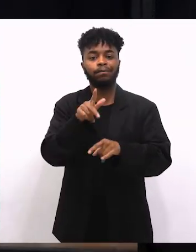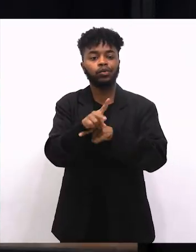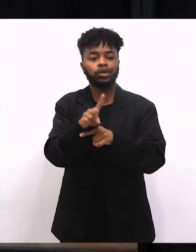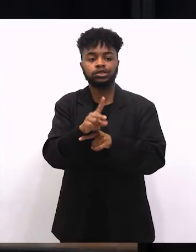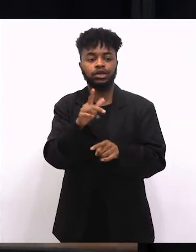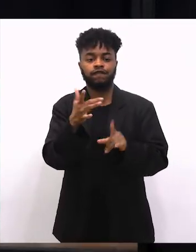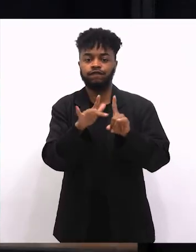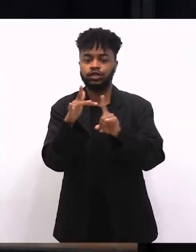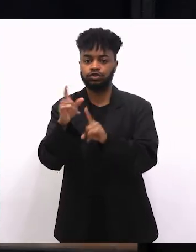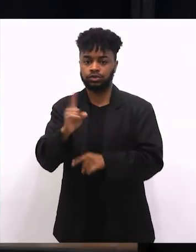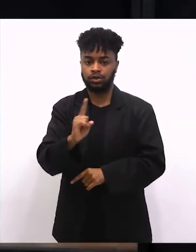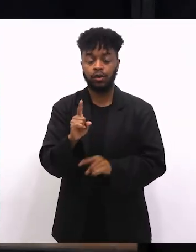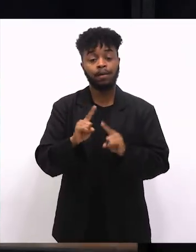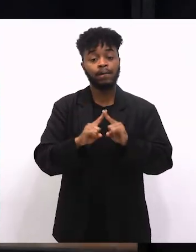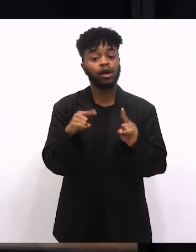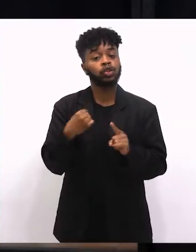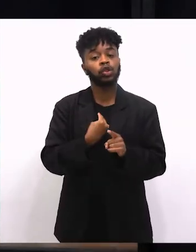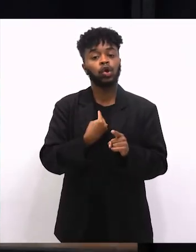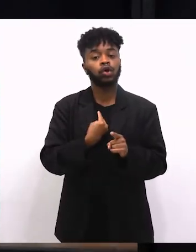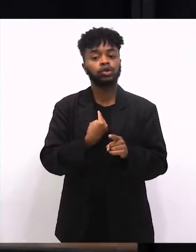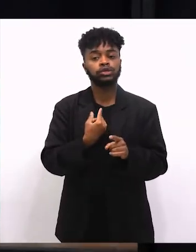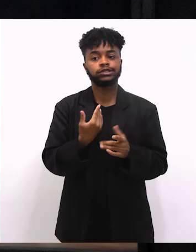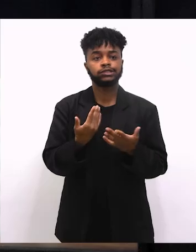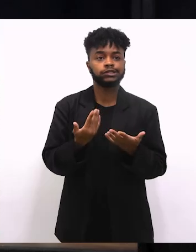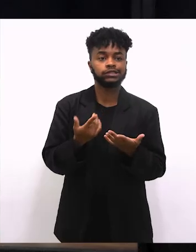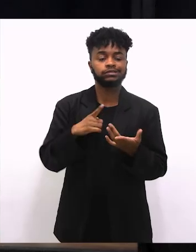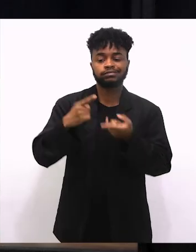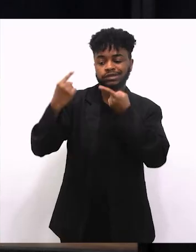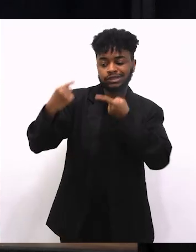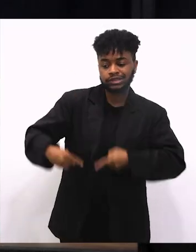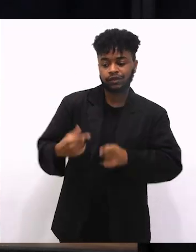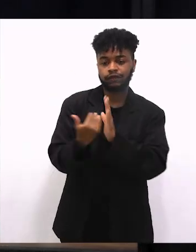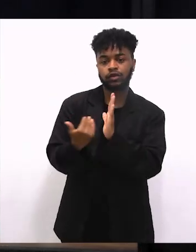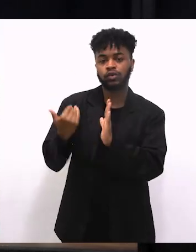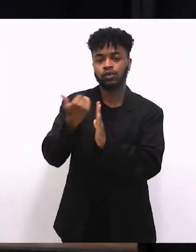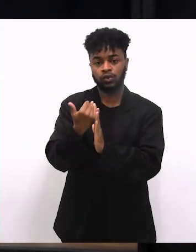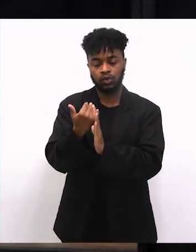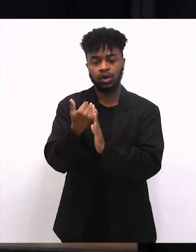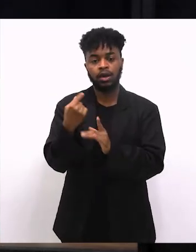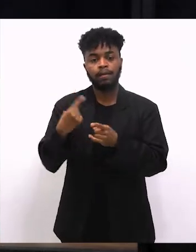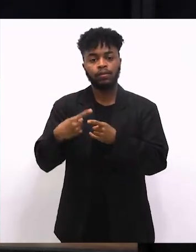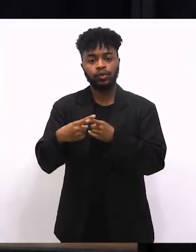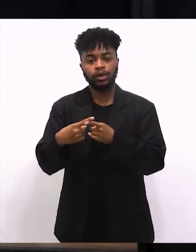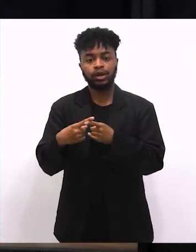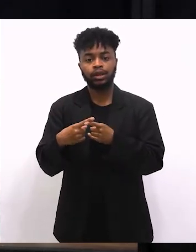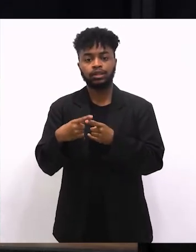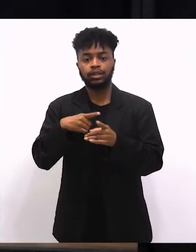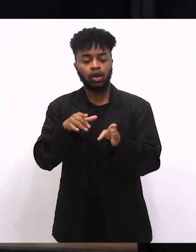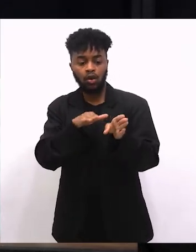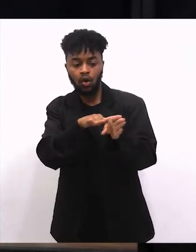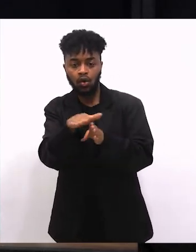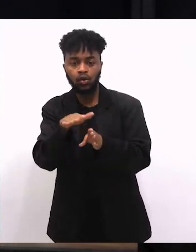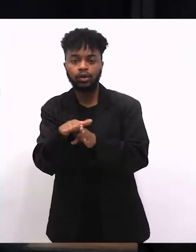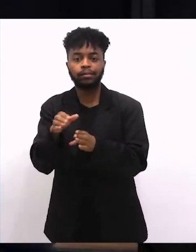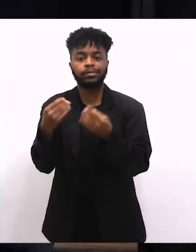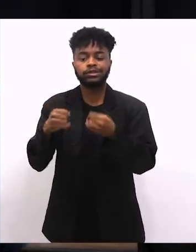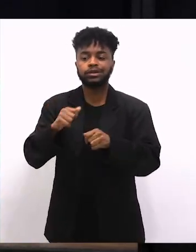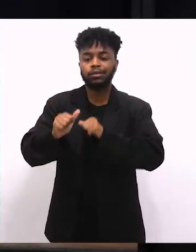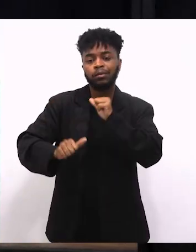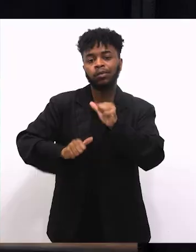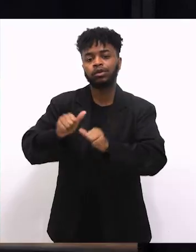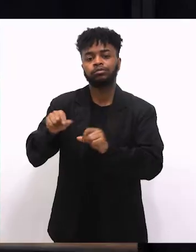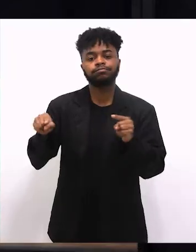proteger a vítima. O que nos coloca, inclusive, com um enorme desafio, né, para pegar essa orientação